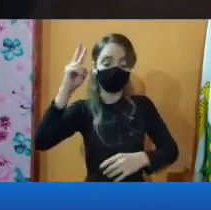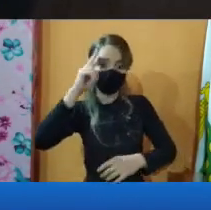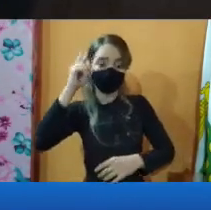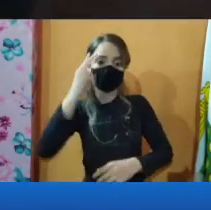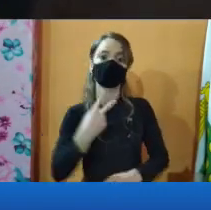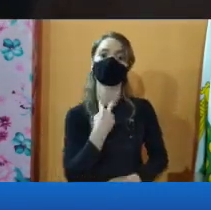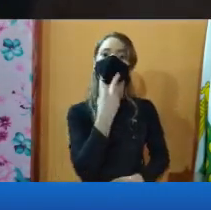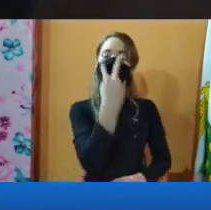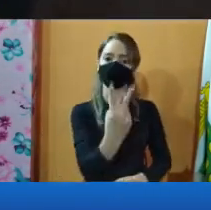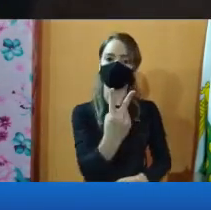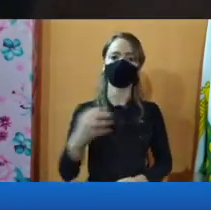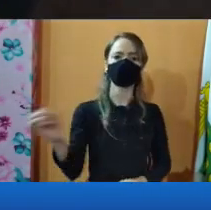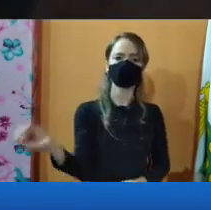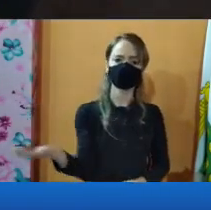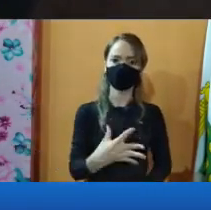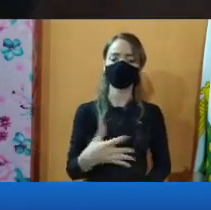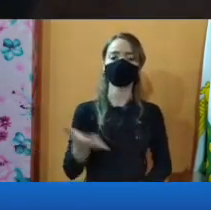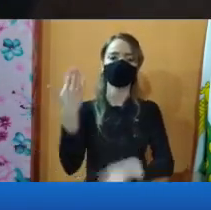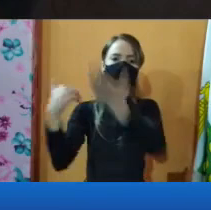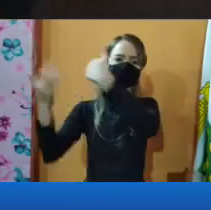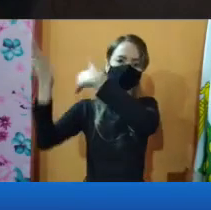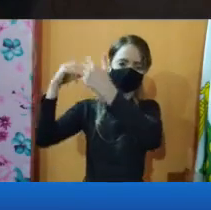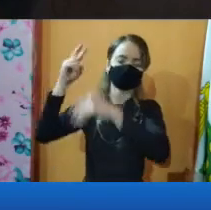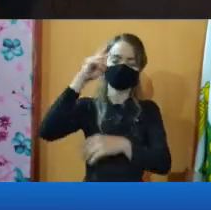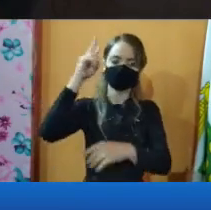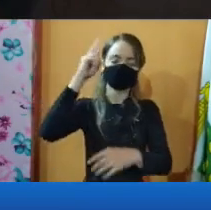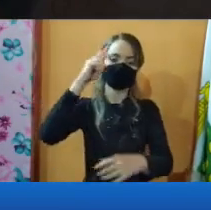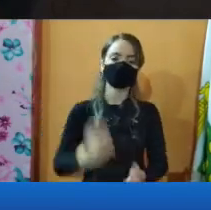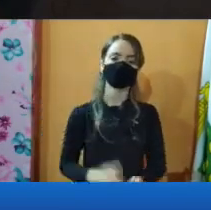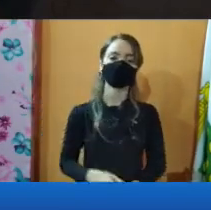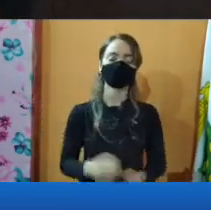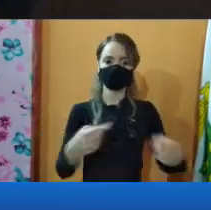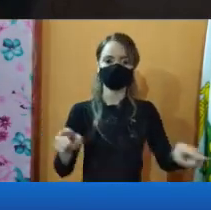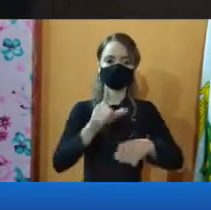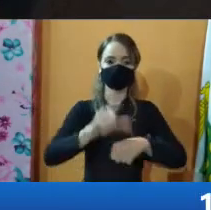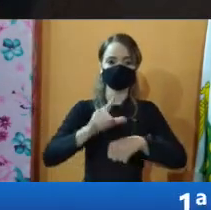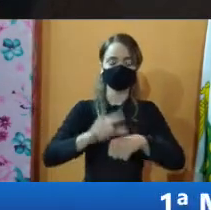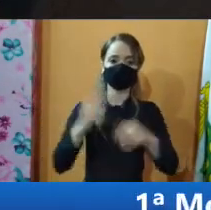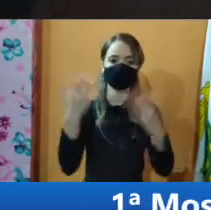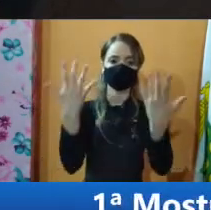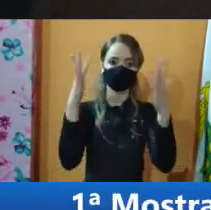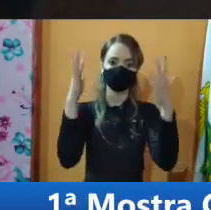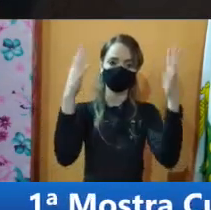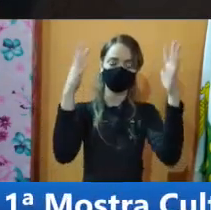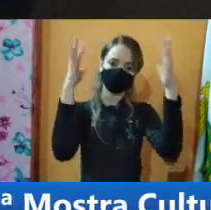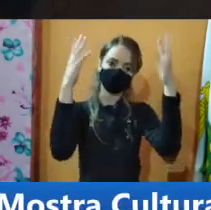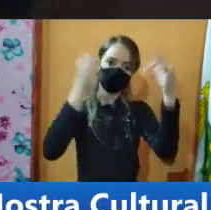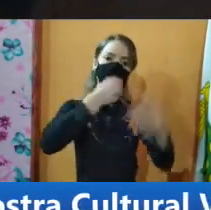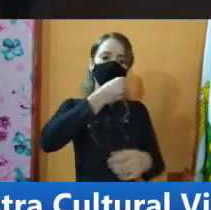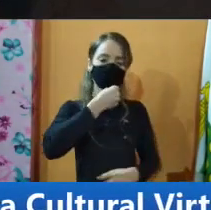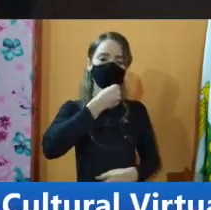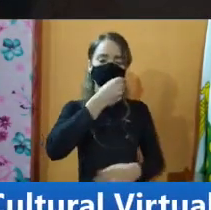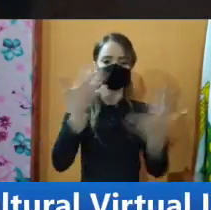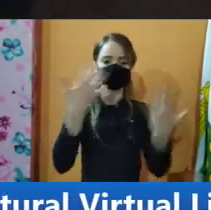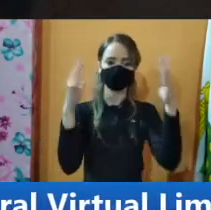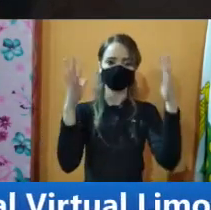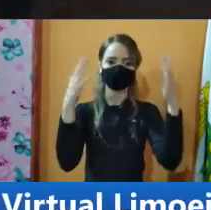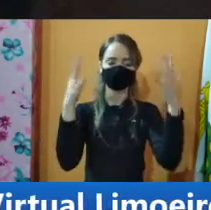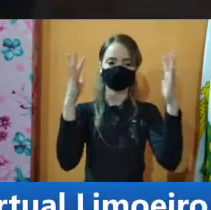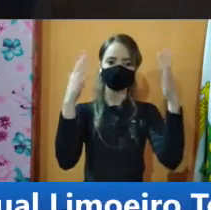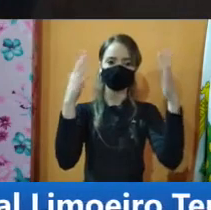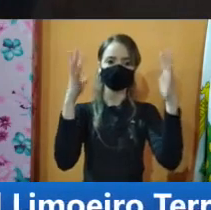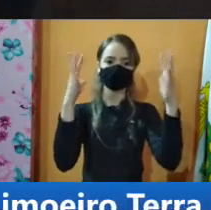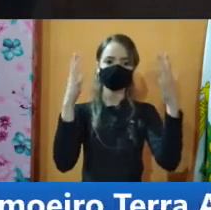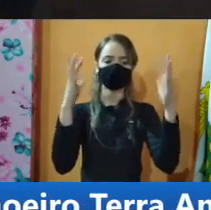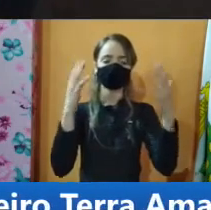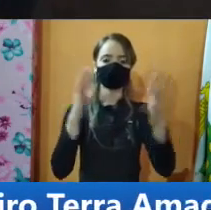voz, porque ela ainda era adolescente quando gravou o hino de Limoeiro. Para aplausos e parabéns à nossa querida Márcia Adriana.